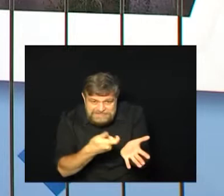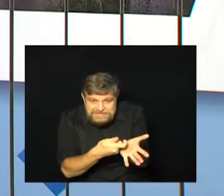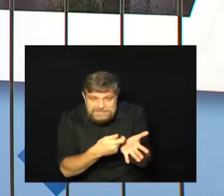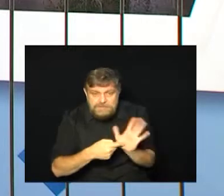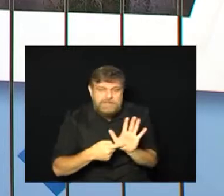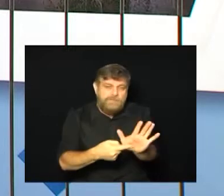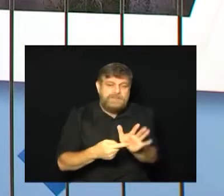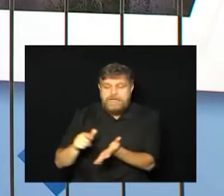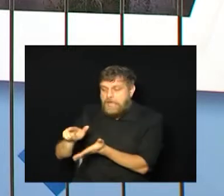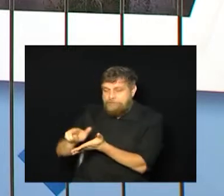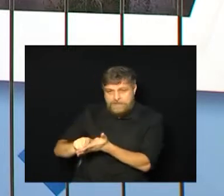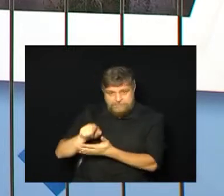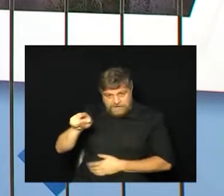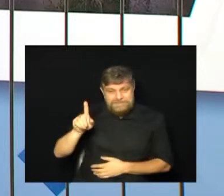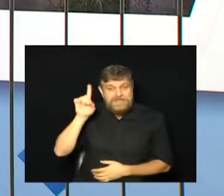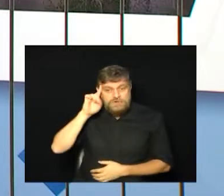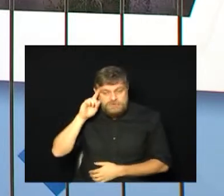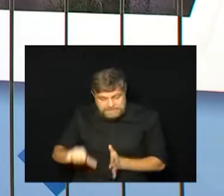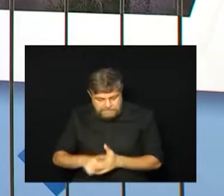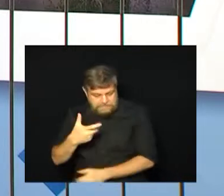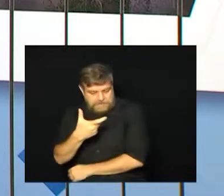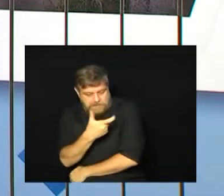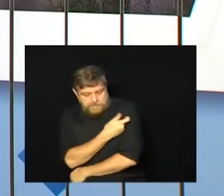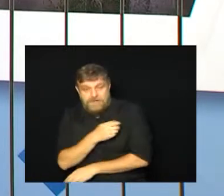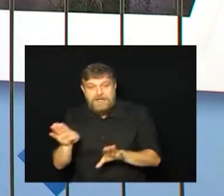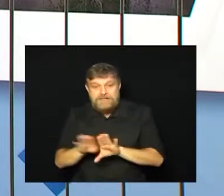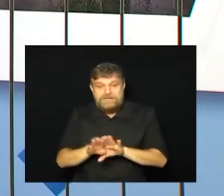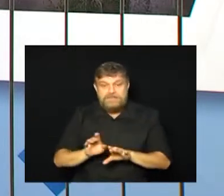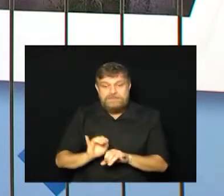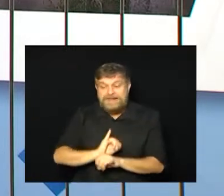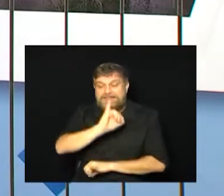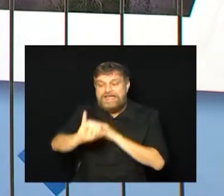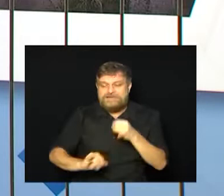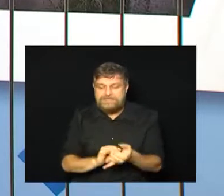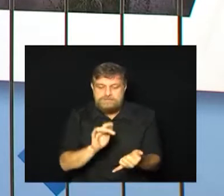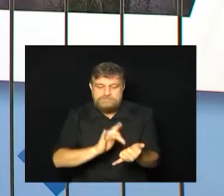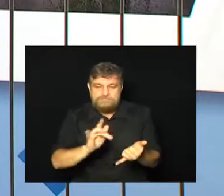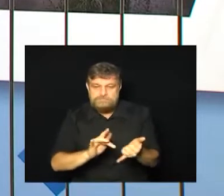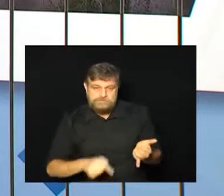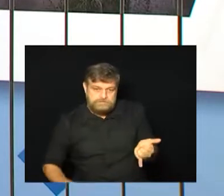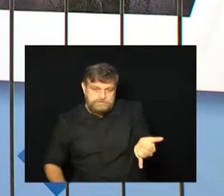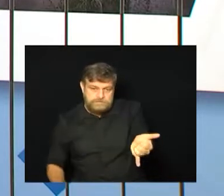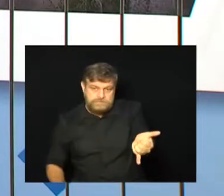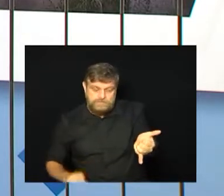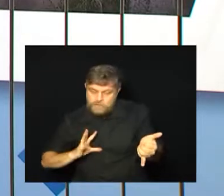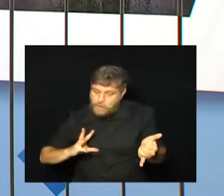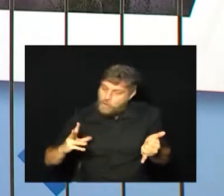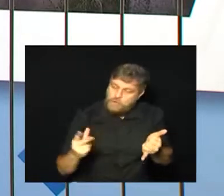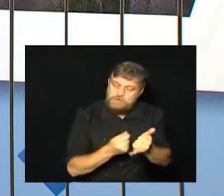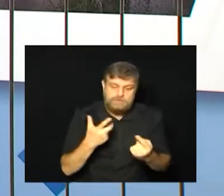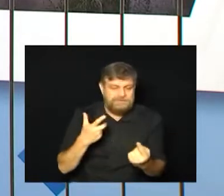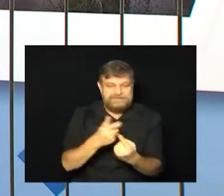ser tanto a de papel que você recebeu quando foi tomar a primeira dose ou a digital. E como eu já disse, todo mundo pode se vacinar.